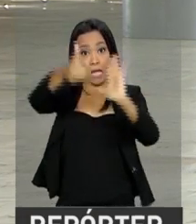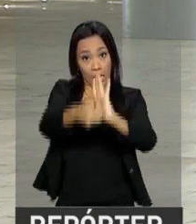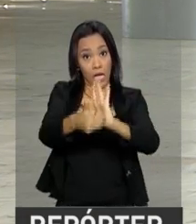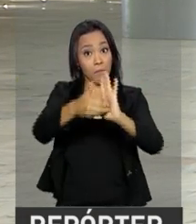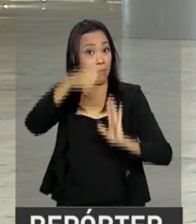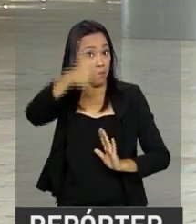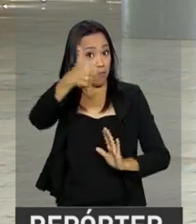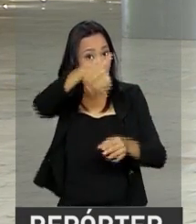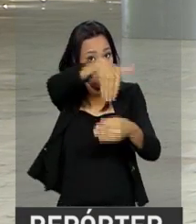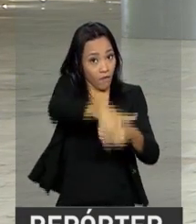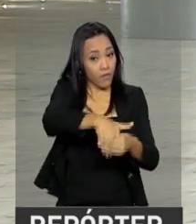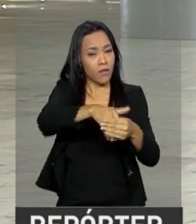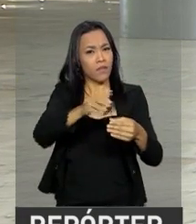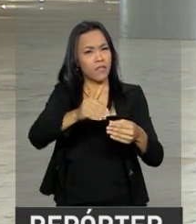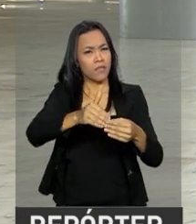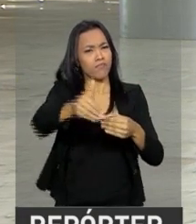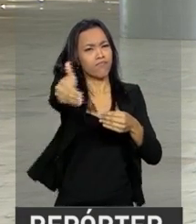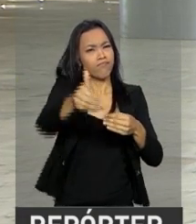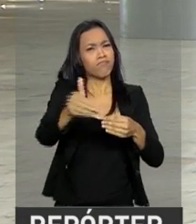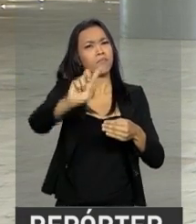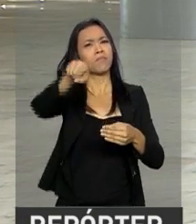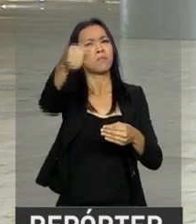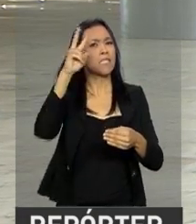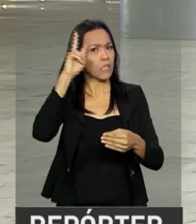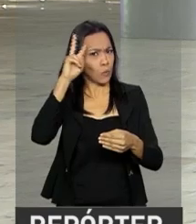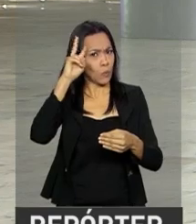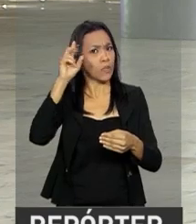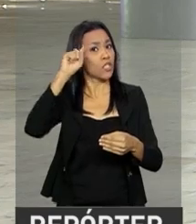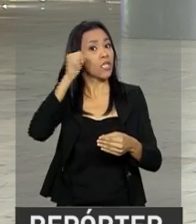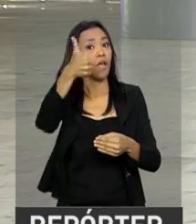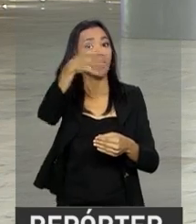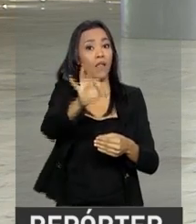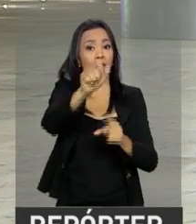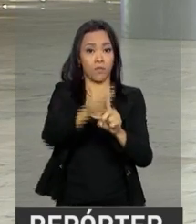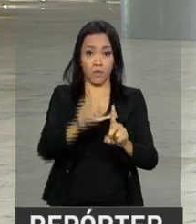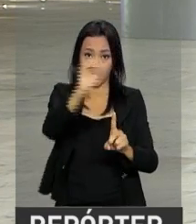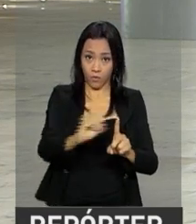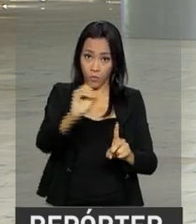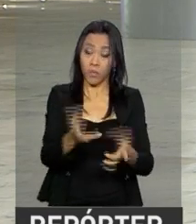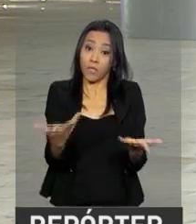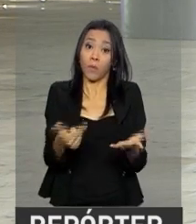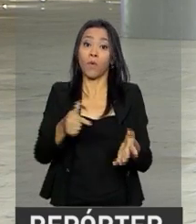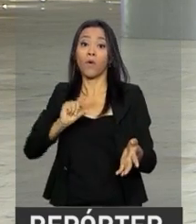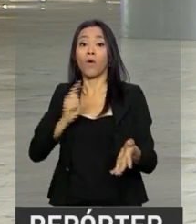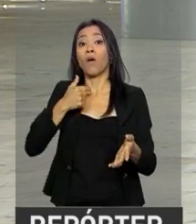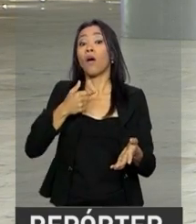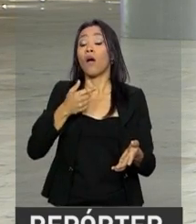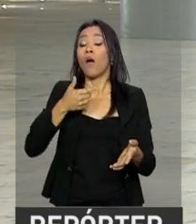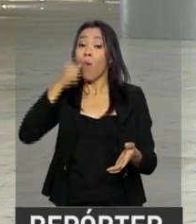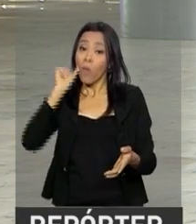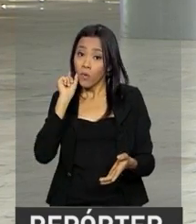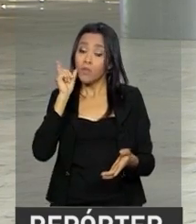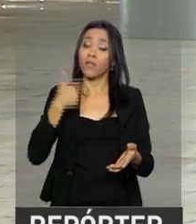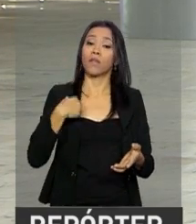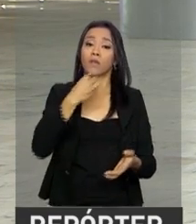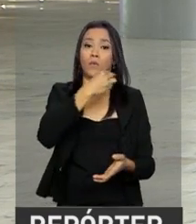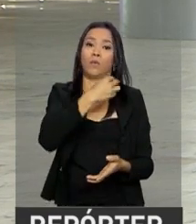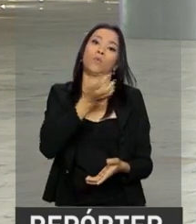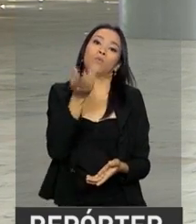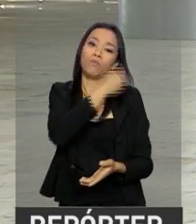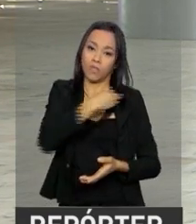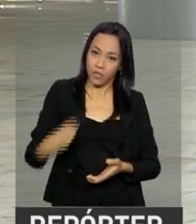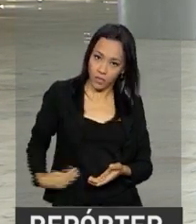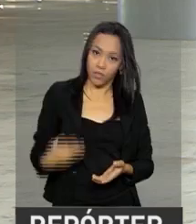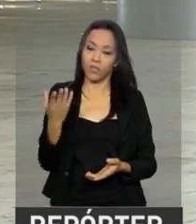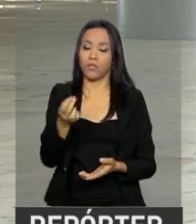o que está marcado para acontecer na próxima segunda feira dia 10 de outubro e ontem inclusive o ministro da fazenda henrique